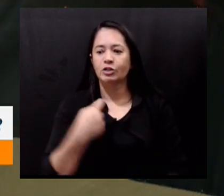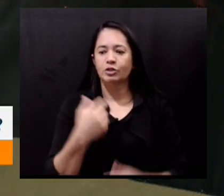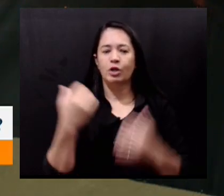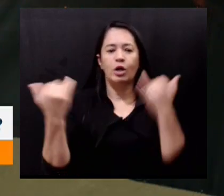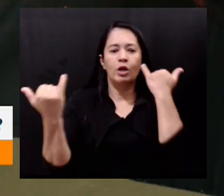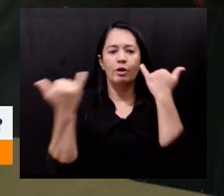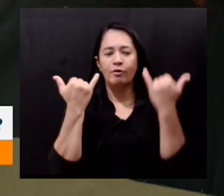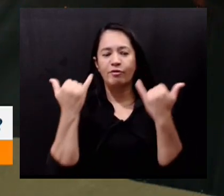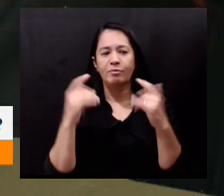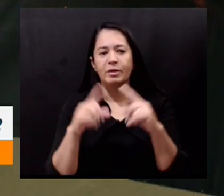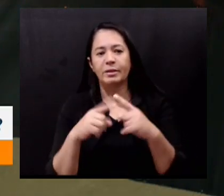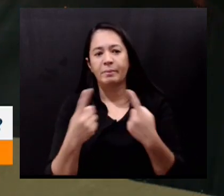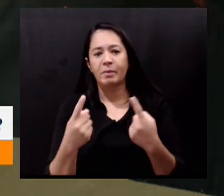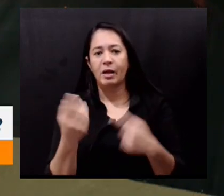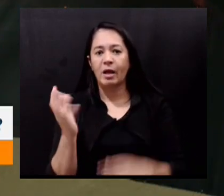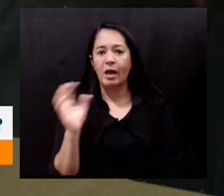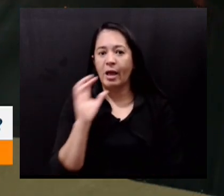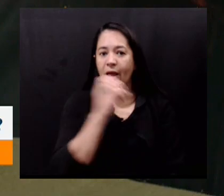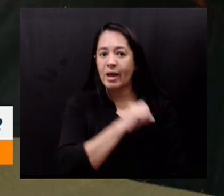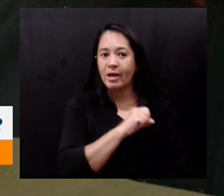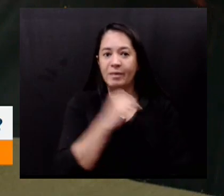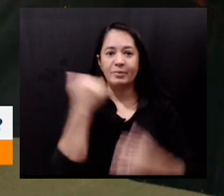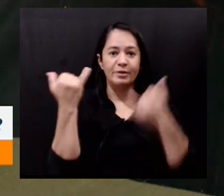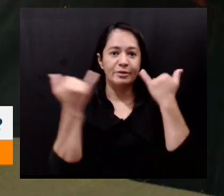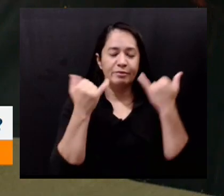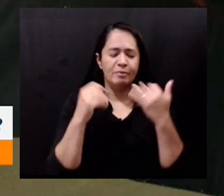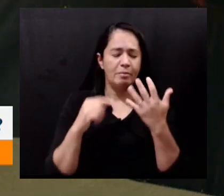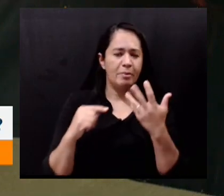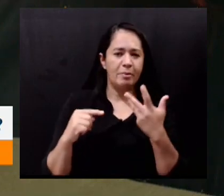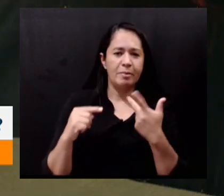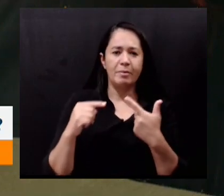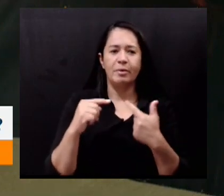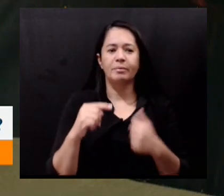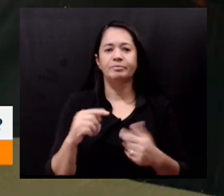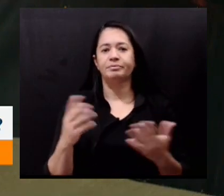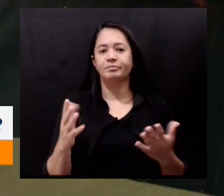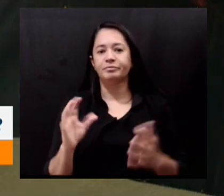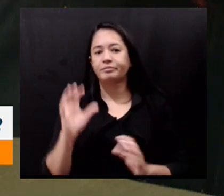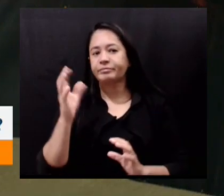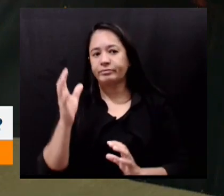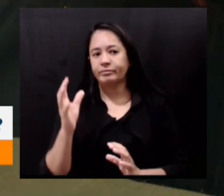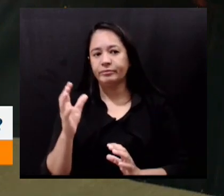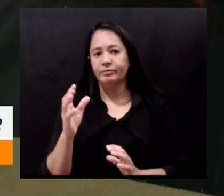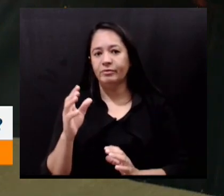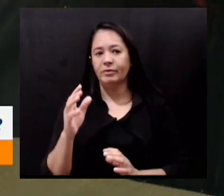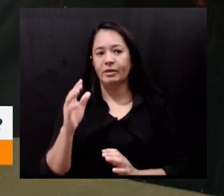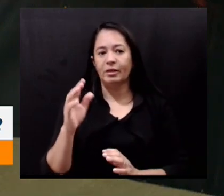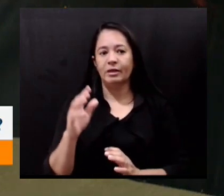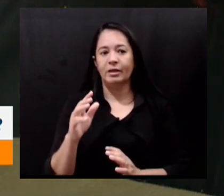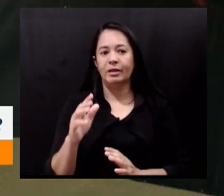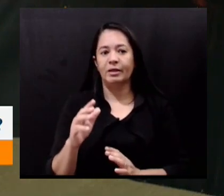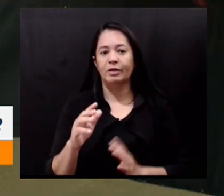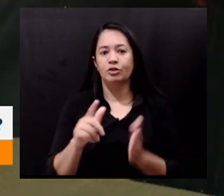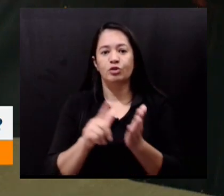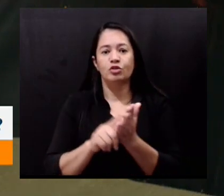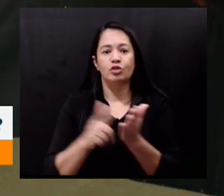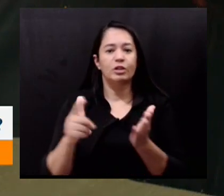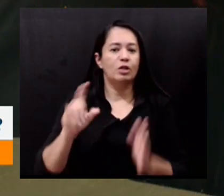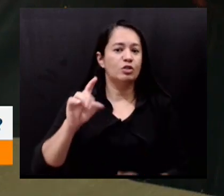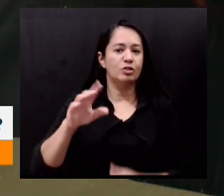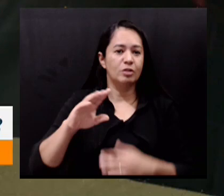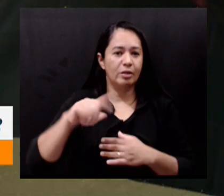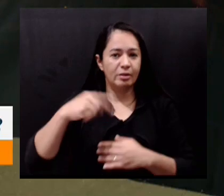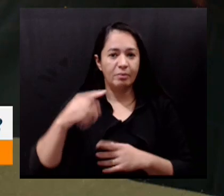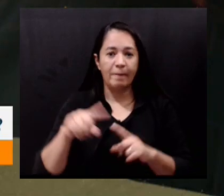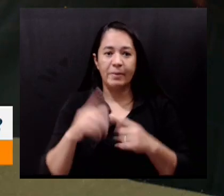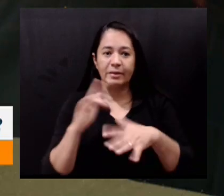da velocidade da informação, é tudo muito rápido, igual aconteceu alguma coisa aqui, você vai ver no jornal só mais tarde, e na rede social não, tá tudo ali. Só